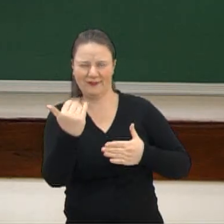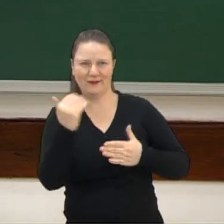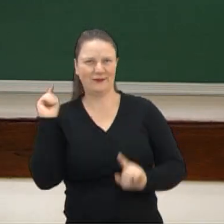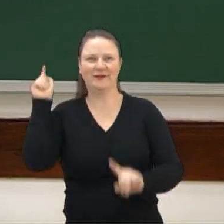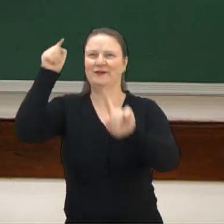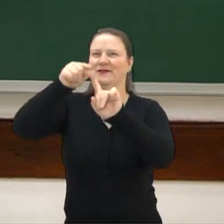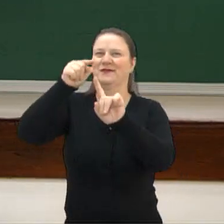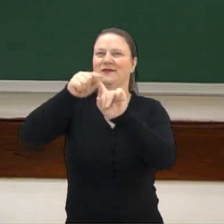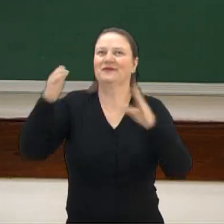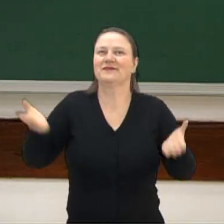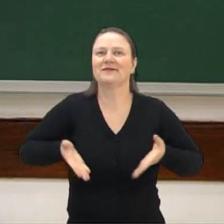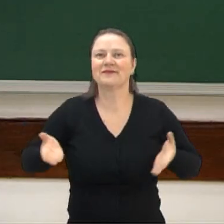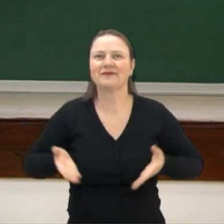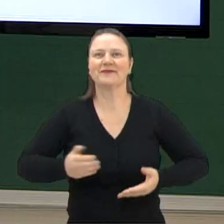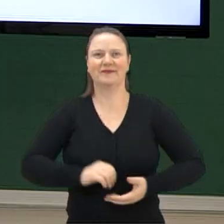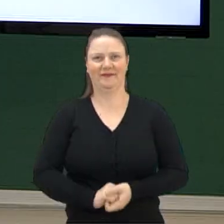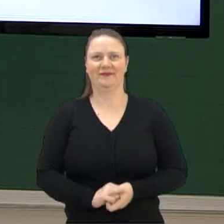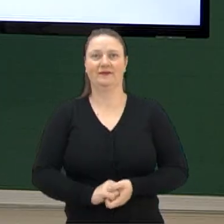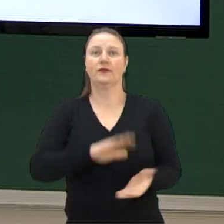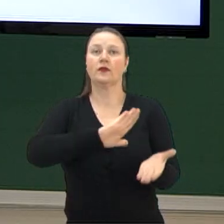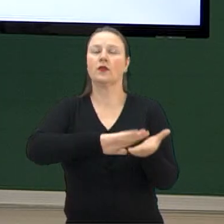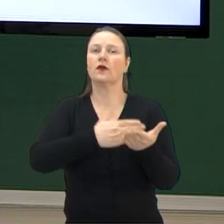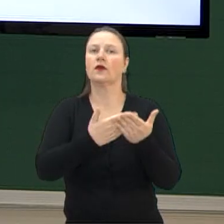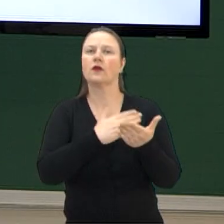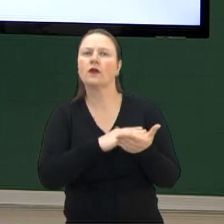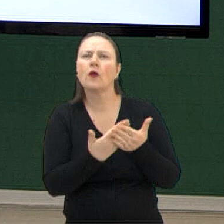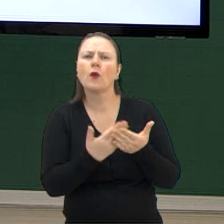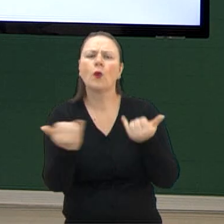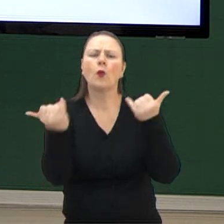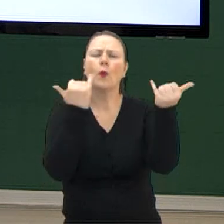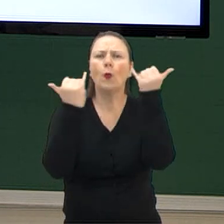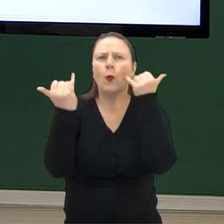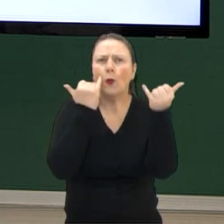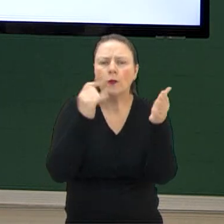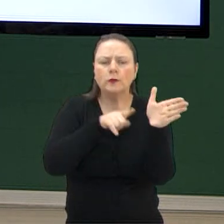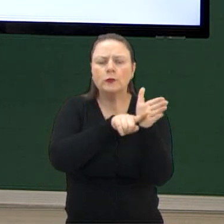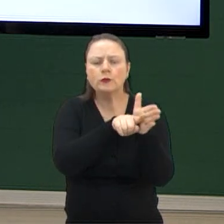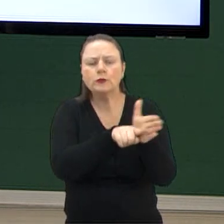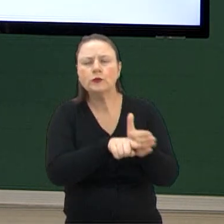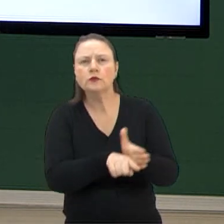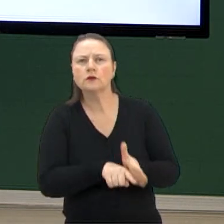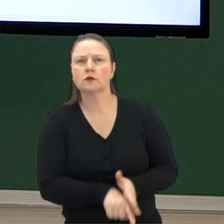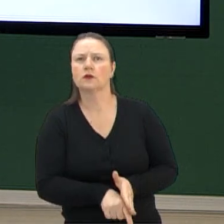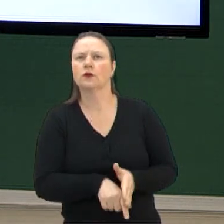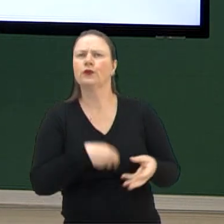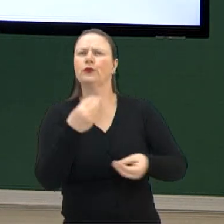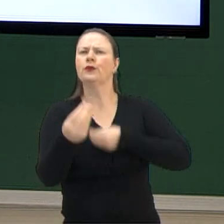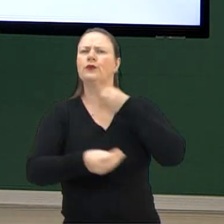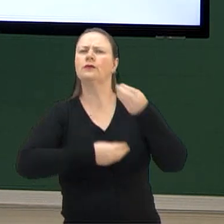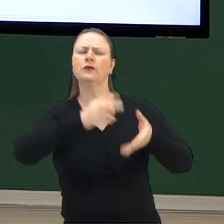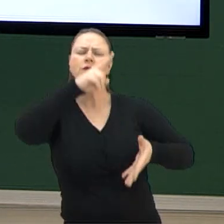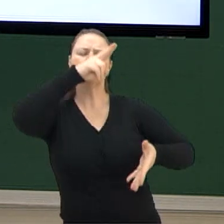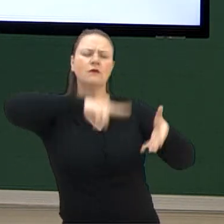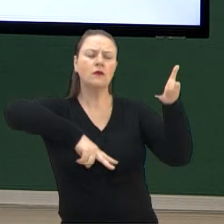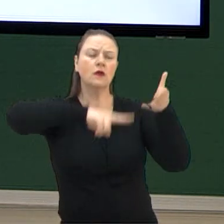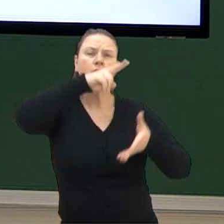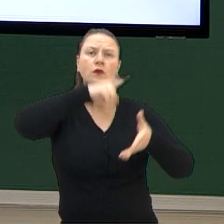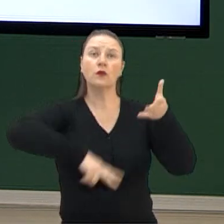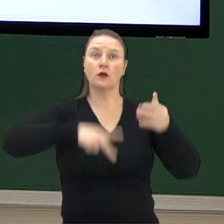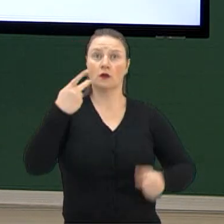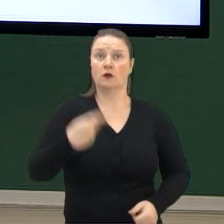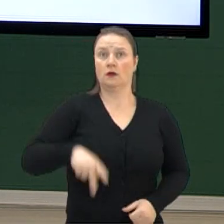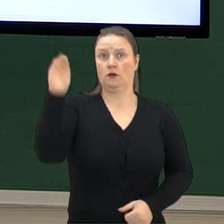nossos objetivos de hoje. Interpretar alguns dados da pesquisa Retratos da Leitura no Brasil